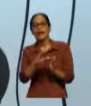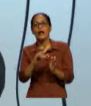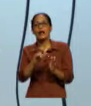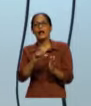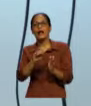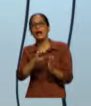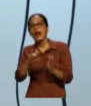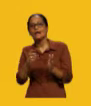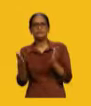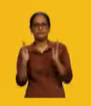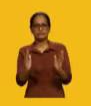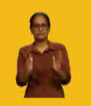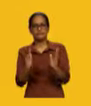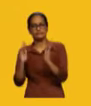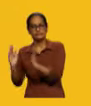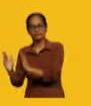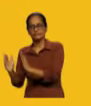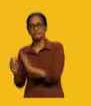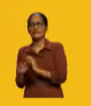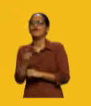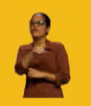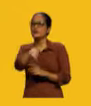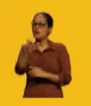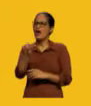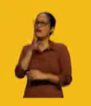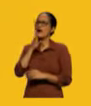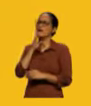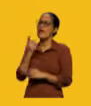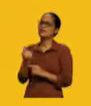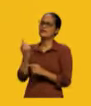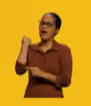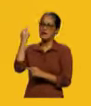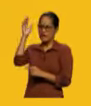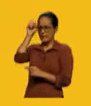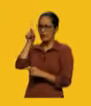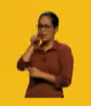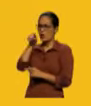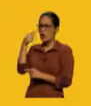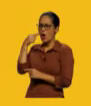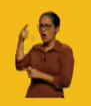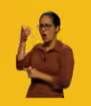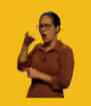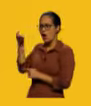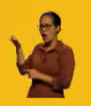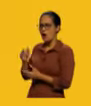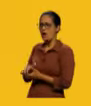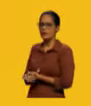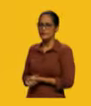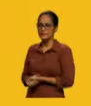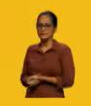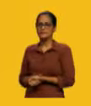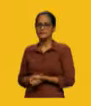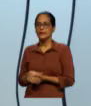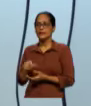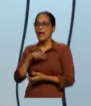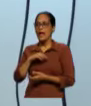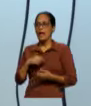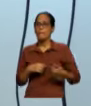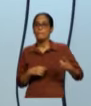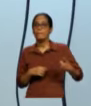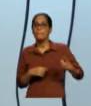lá. Só relembrando que você já estudou nos anos iniciais. Vamos lá. A minha primeira ordem, eu chamo ela